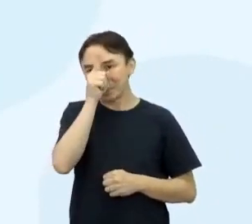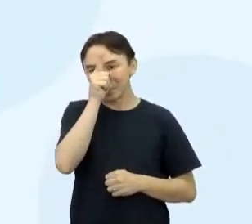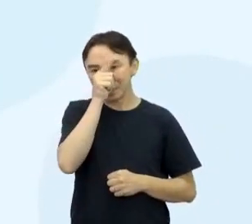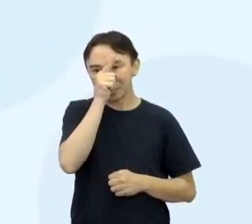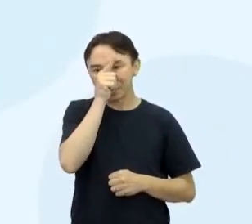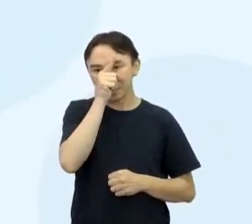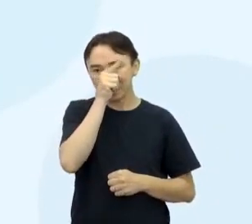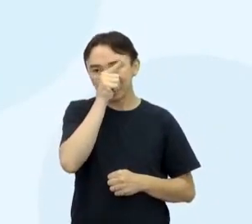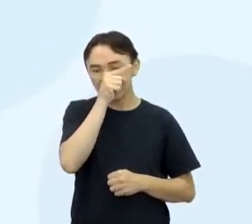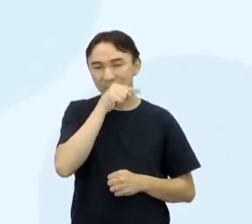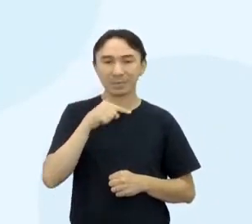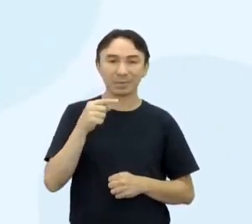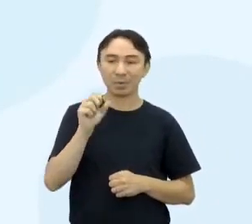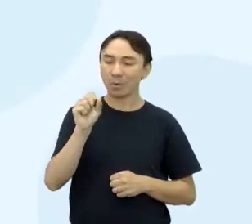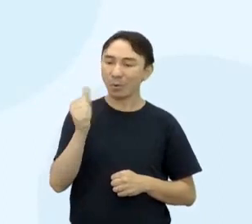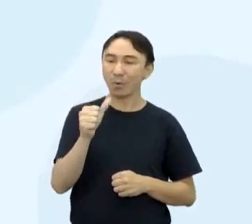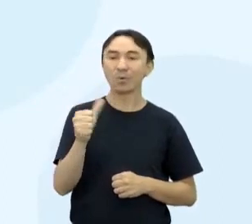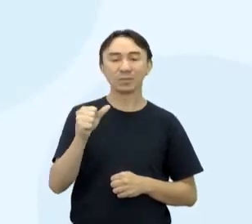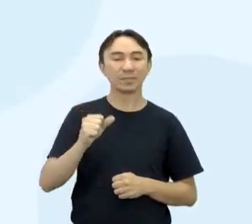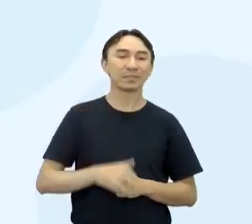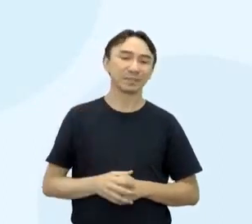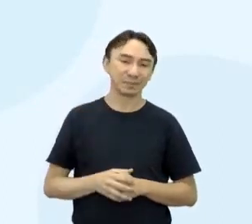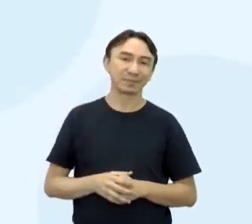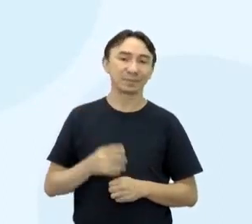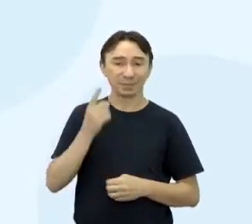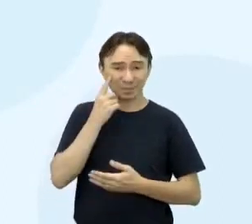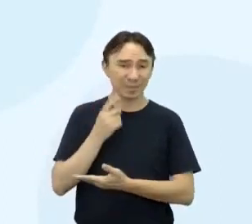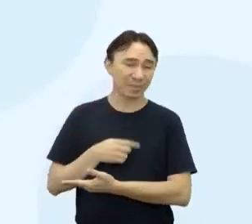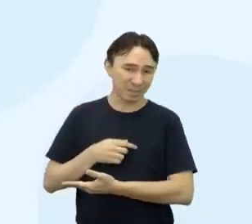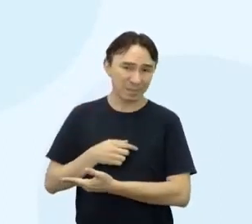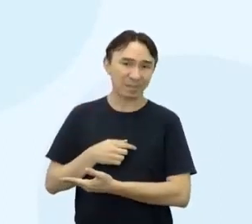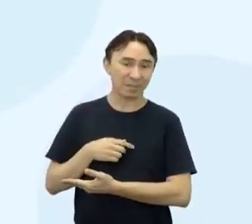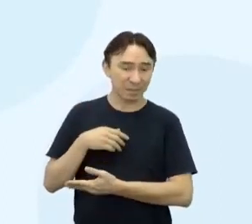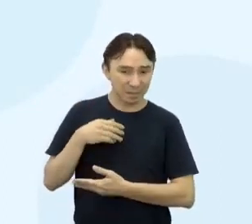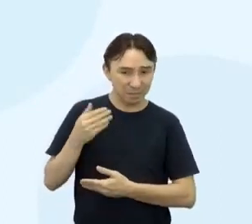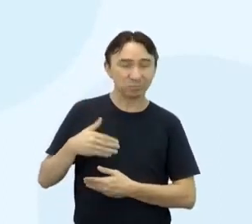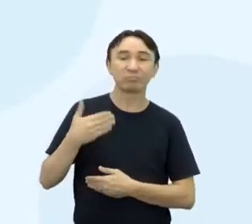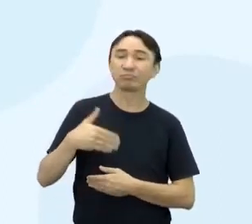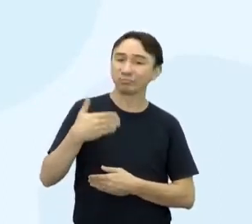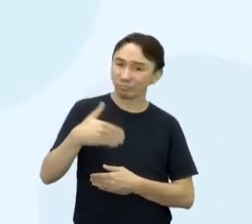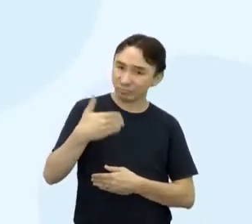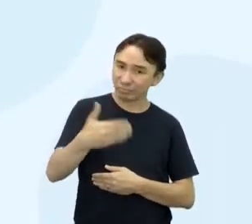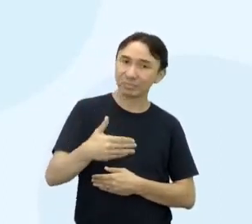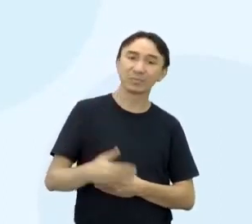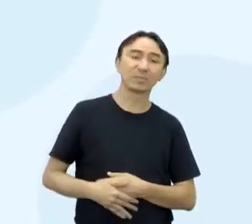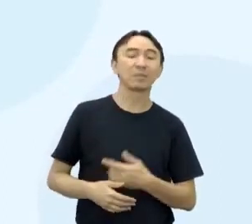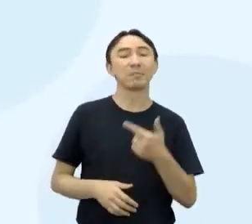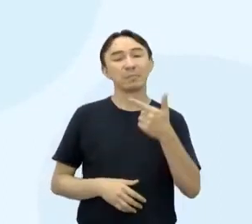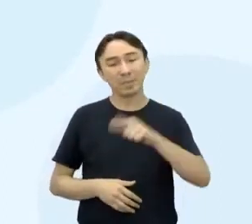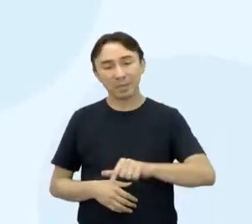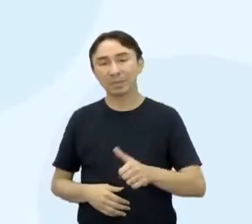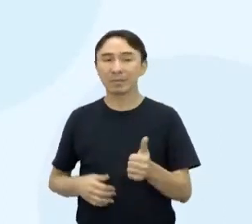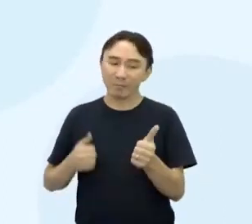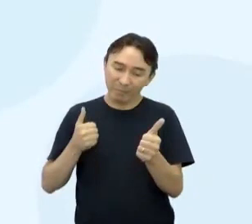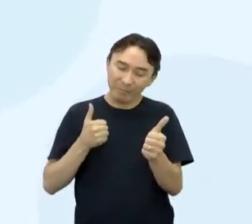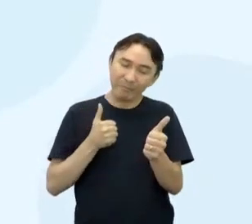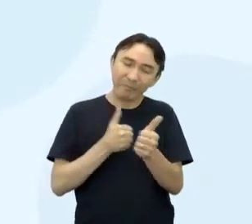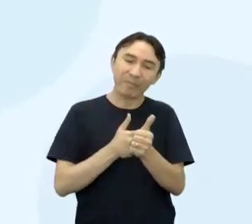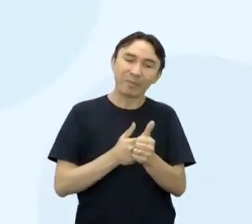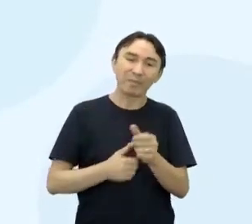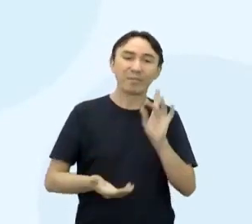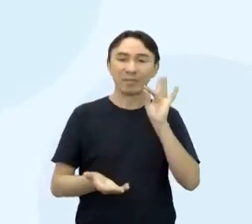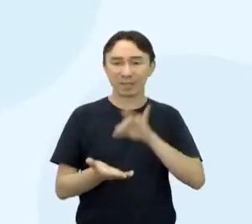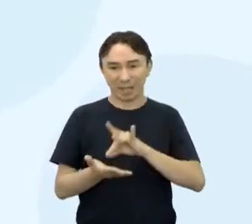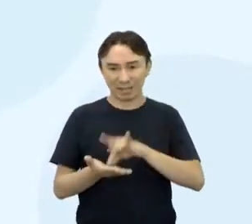de 41 para 52, 11 segundos. Repare, quanto mais você fizer, mais próximo da realidade, tá certo?